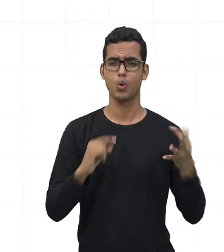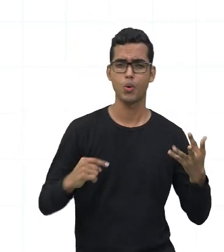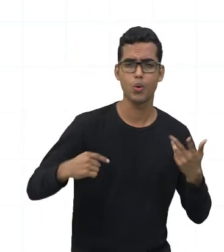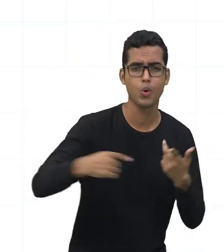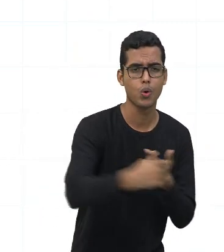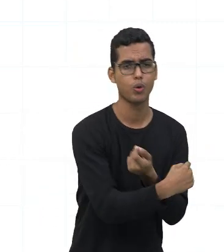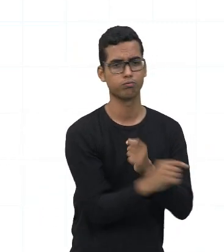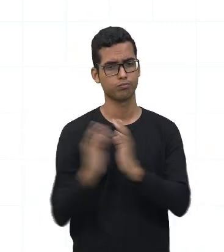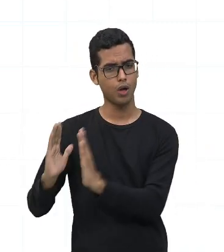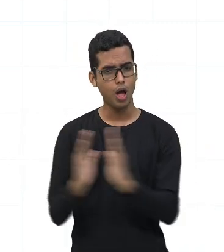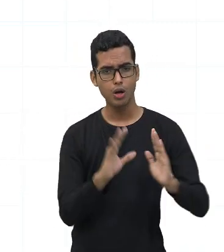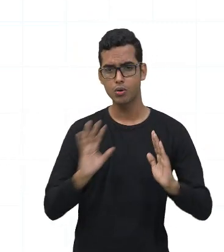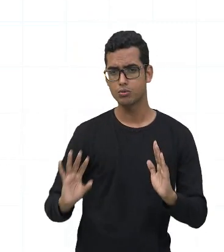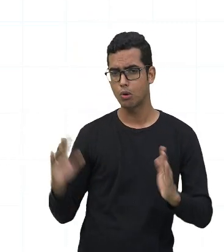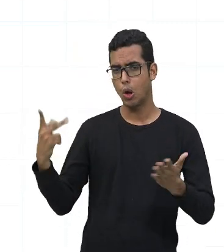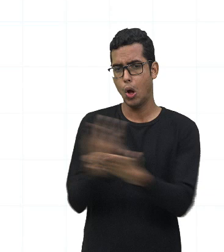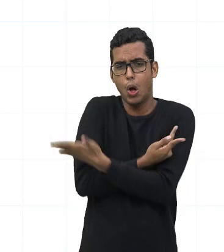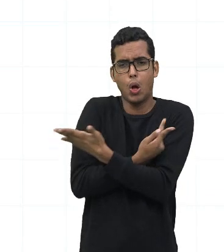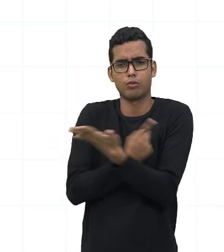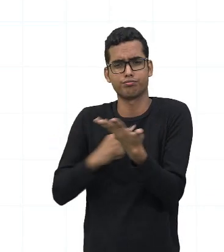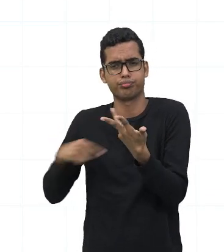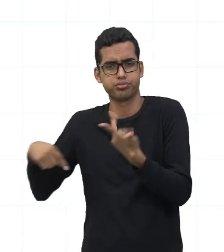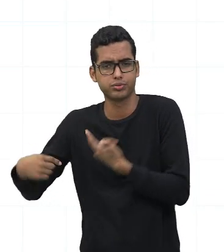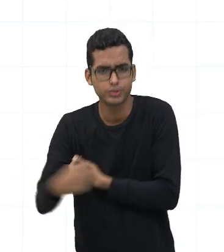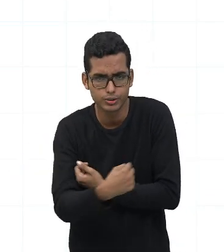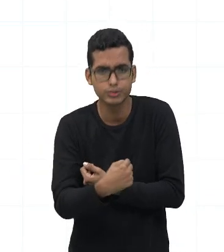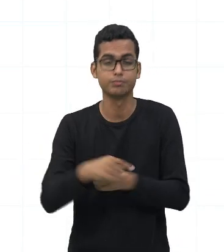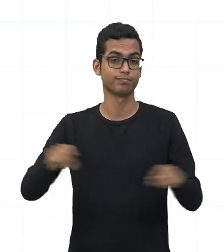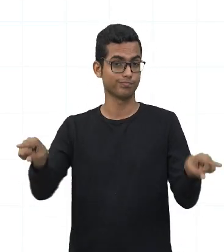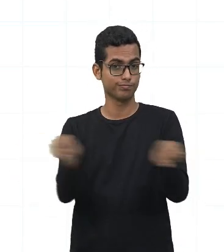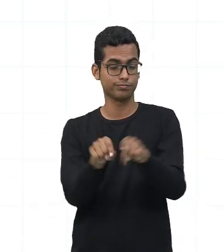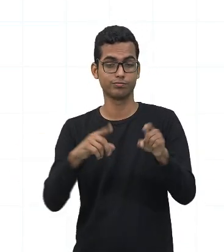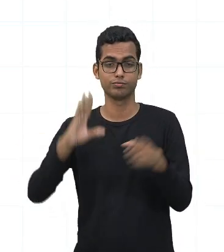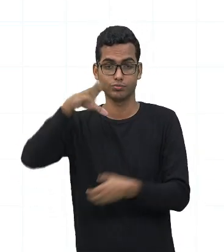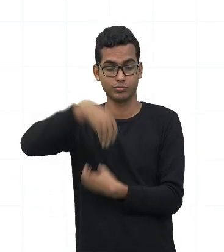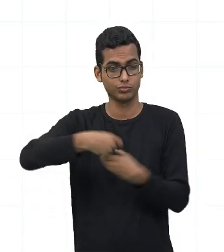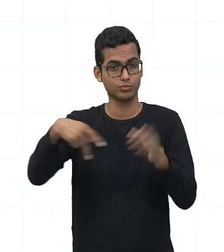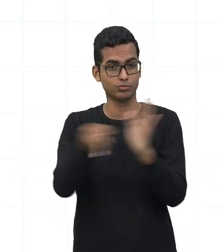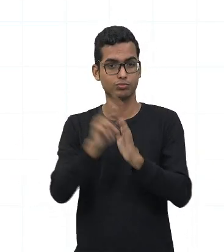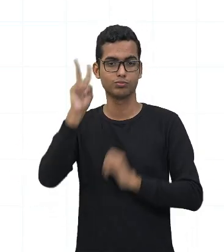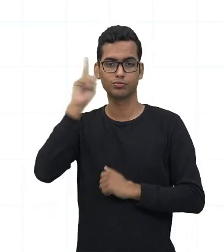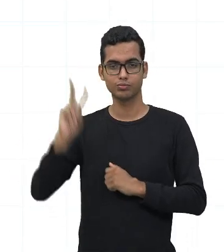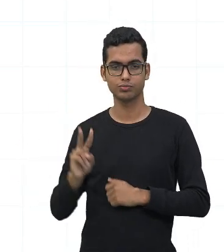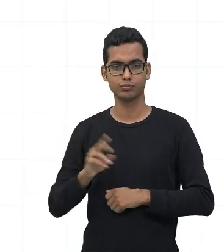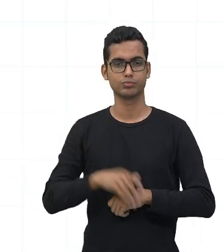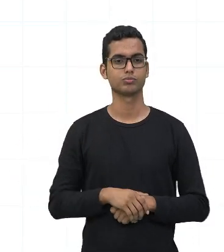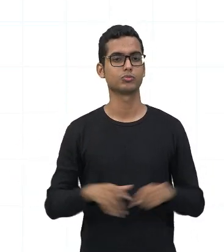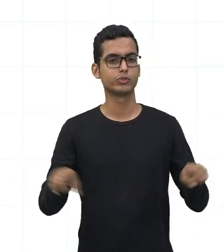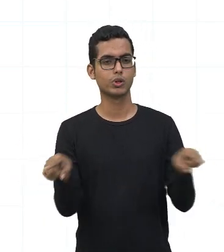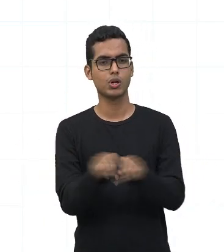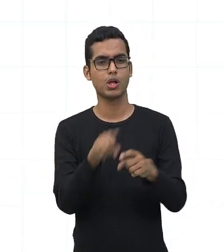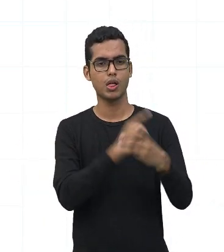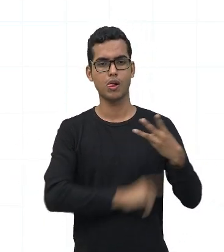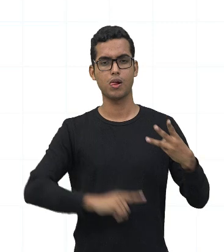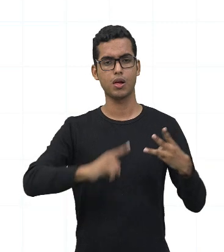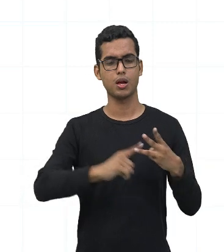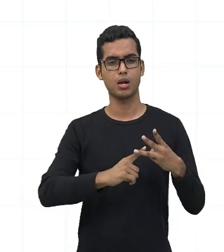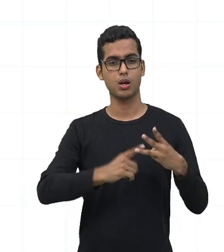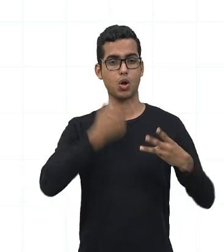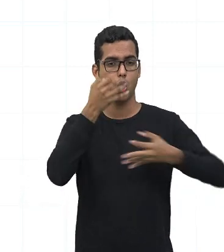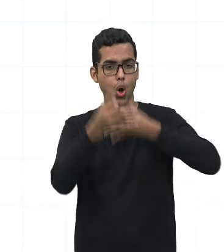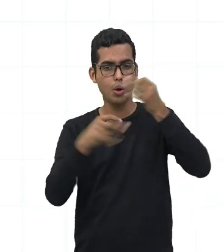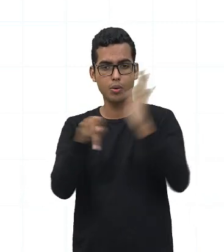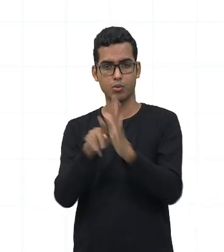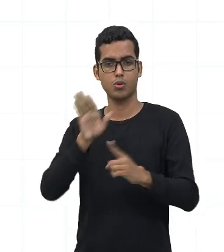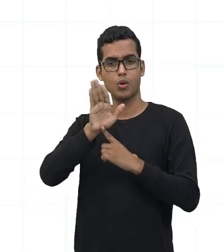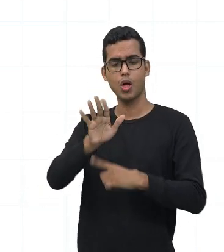comprovação de uma série de acontecimentos e fatos históricos. Argumento de